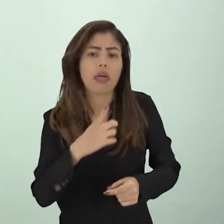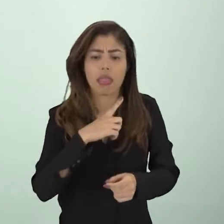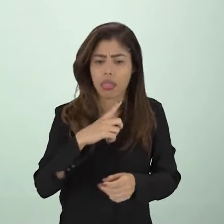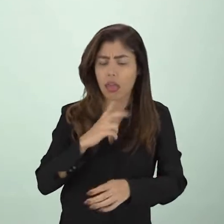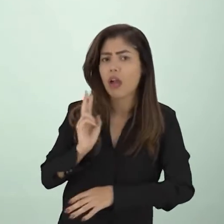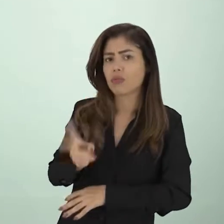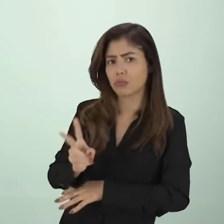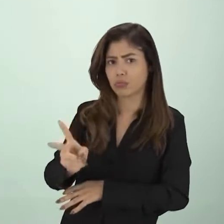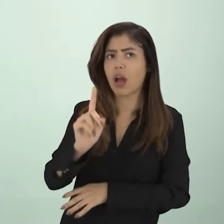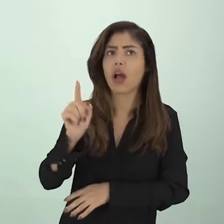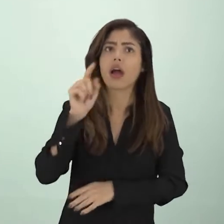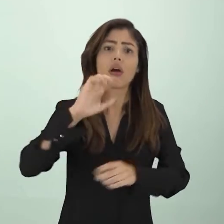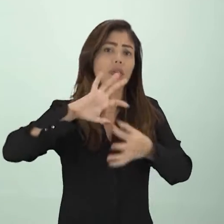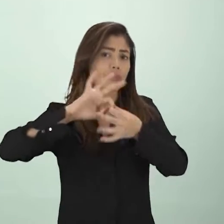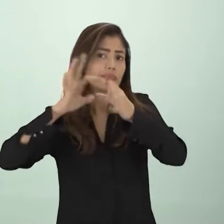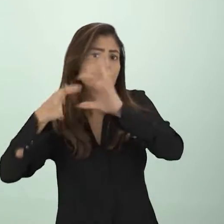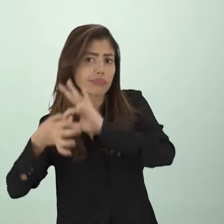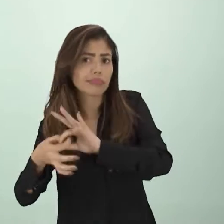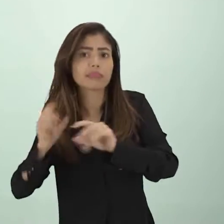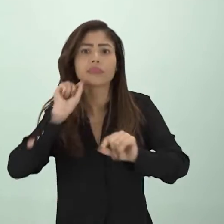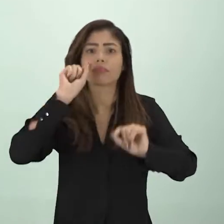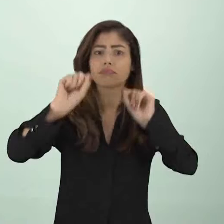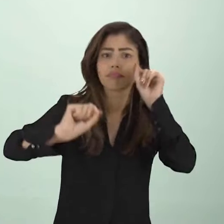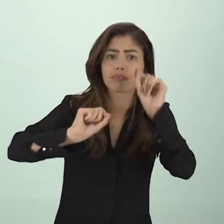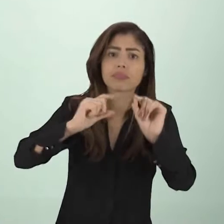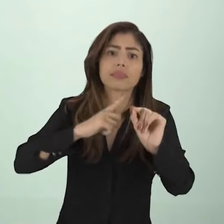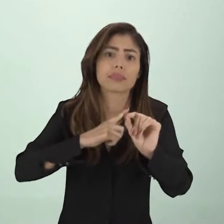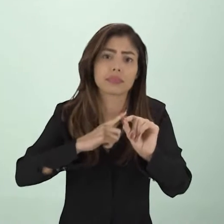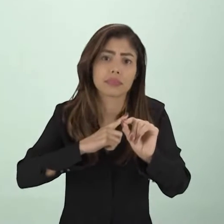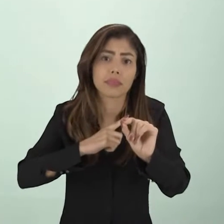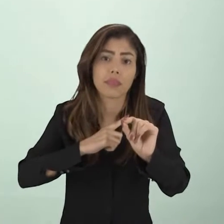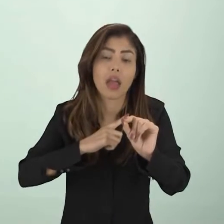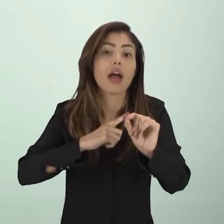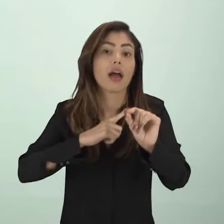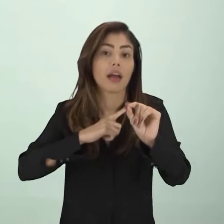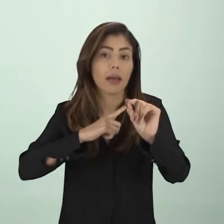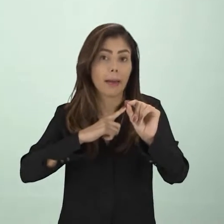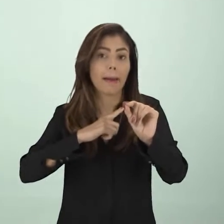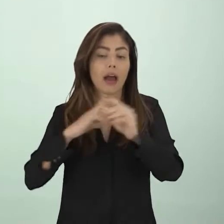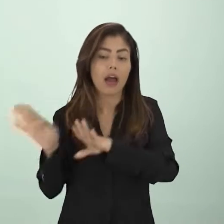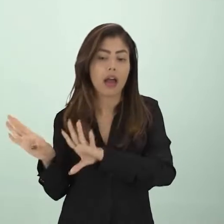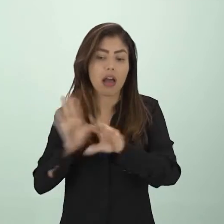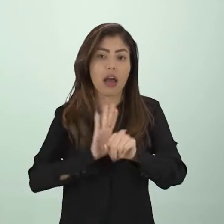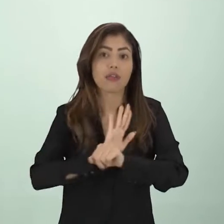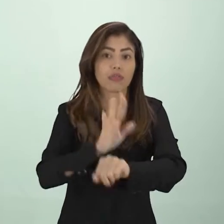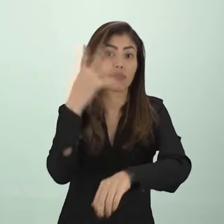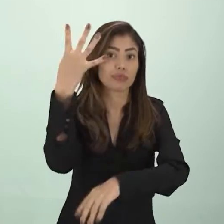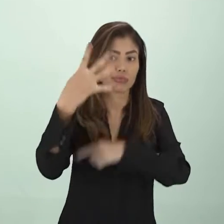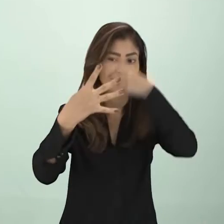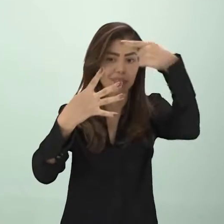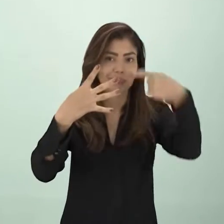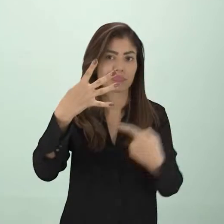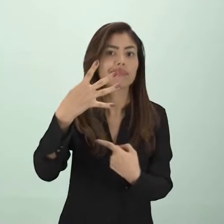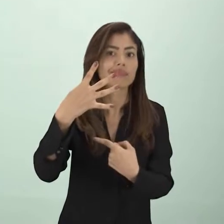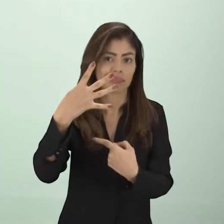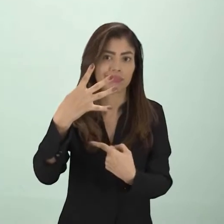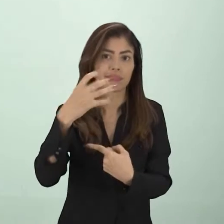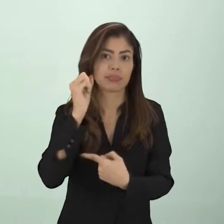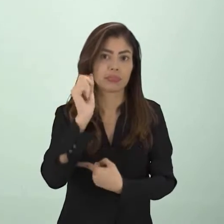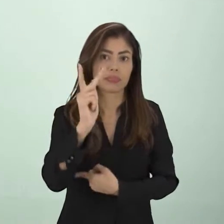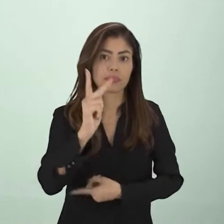esse ciclo, nós temos que ter a colaboração desses 4 elementos,